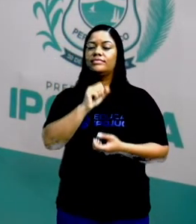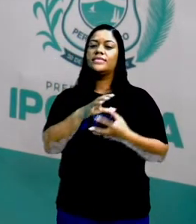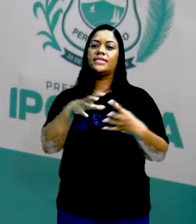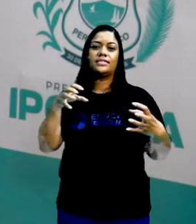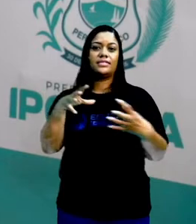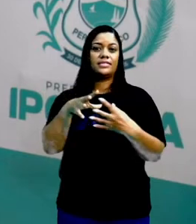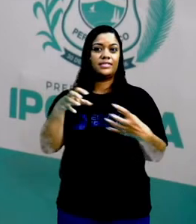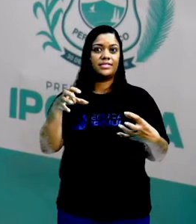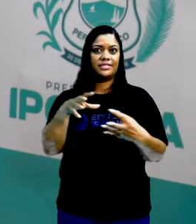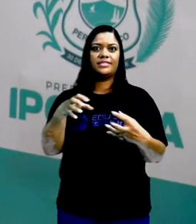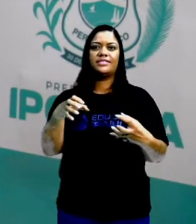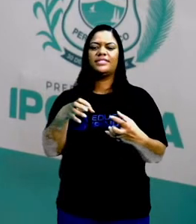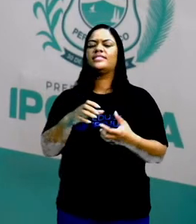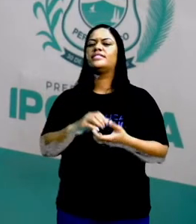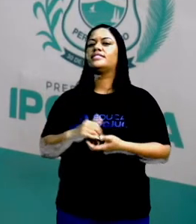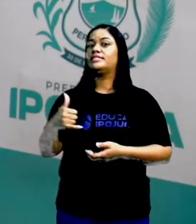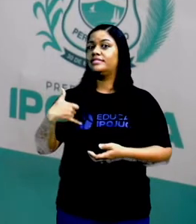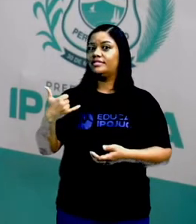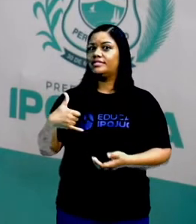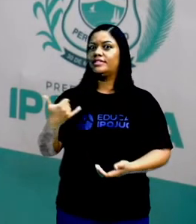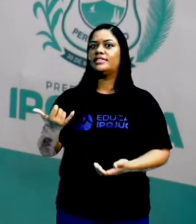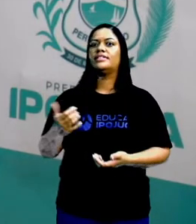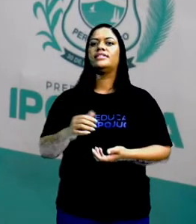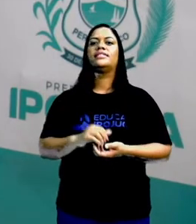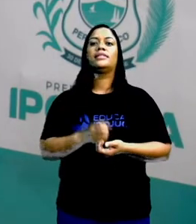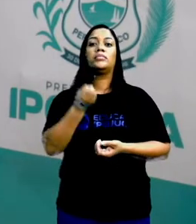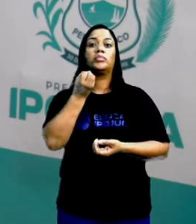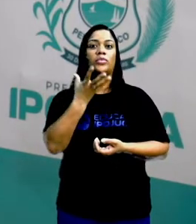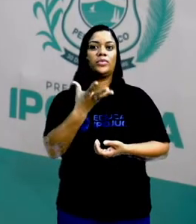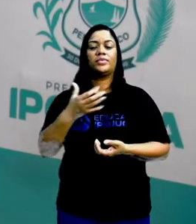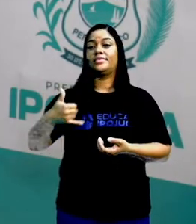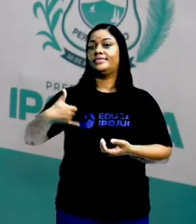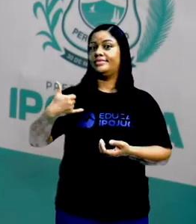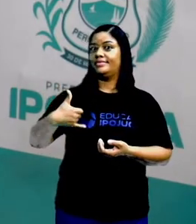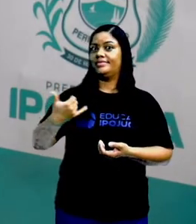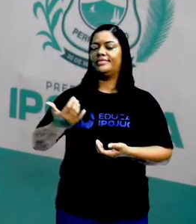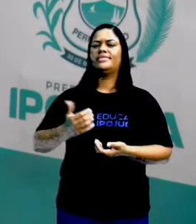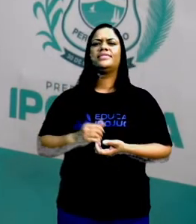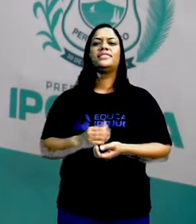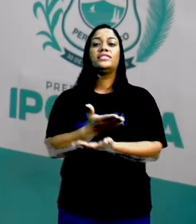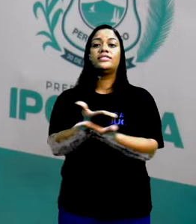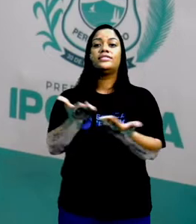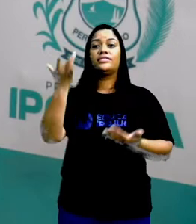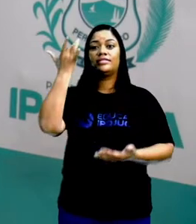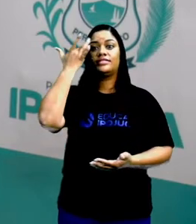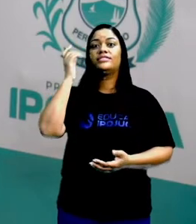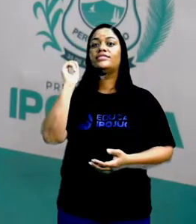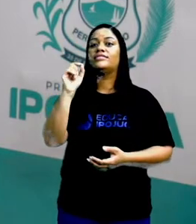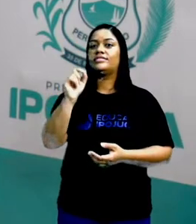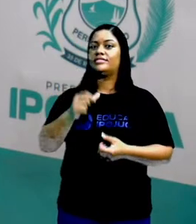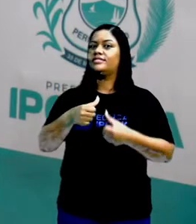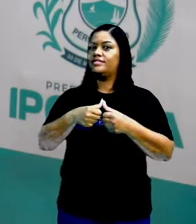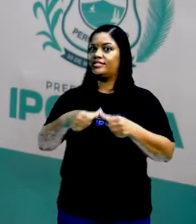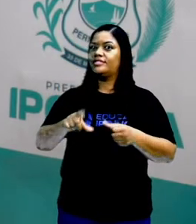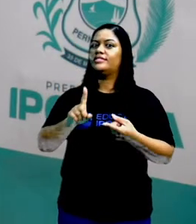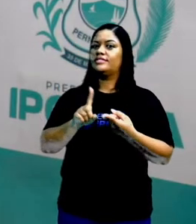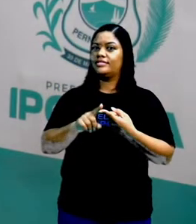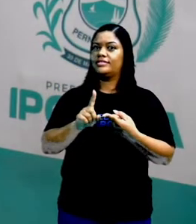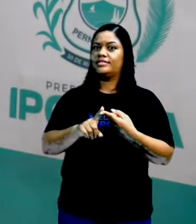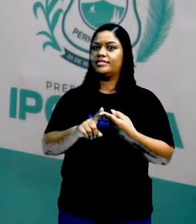pessoas adultas de meia idade, né, da boa idade aí, o que é que vocês acham? Elas também estão aí